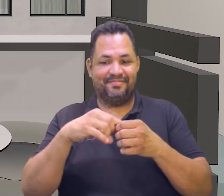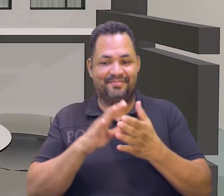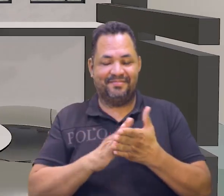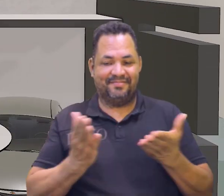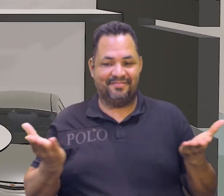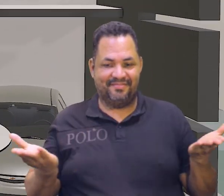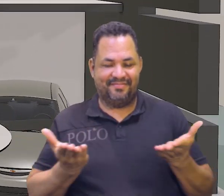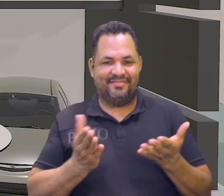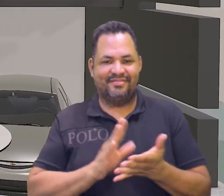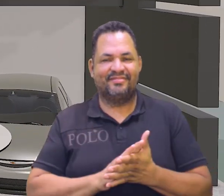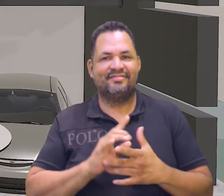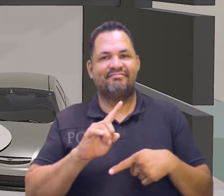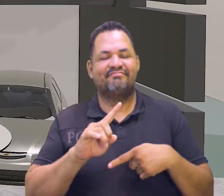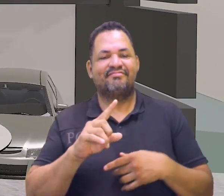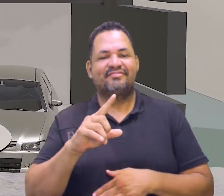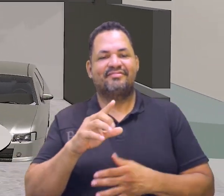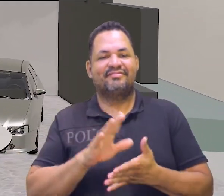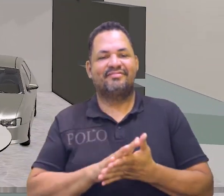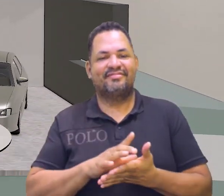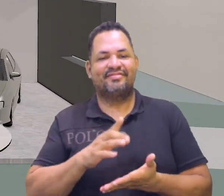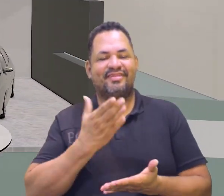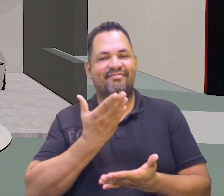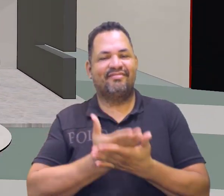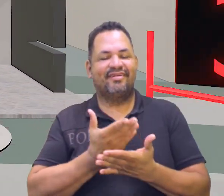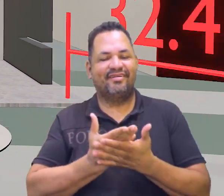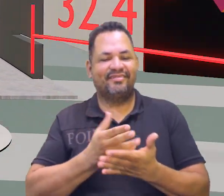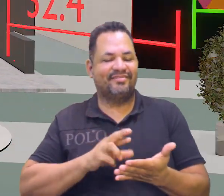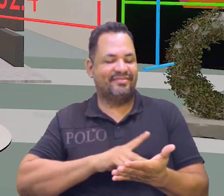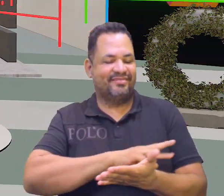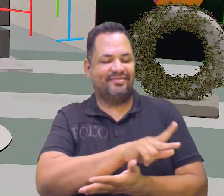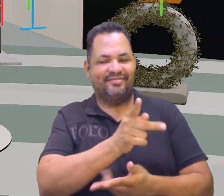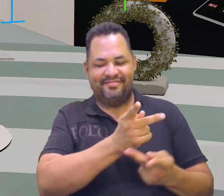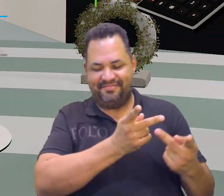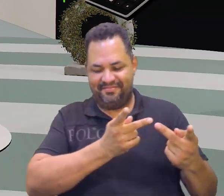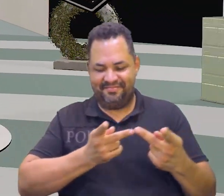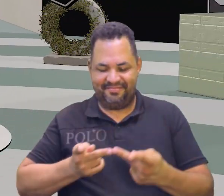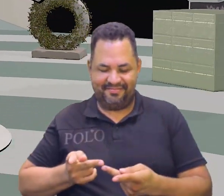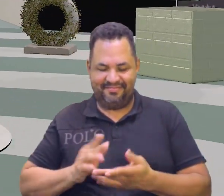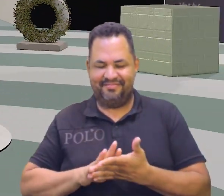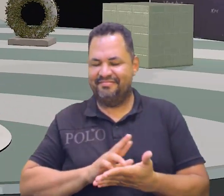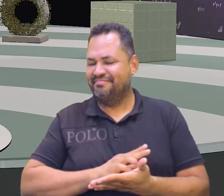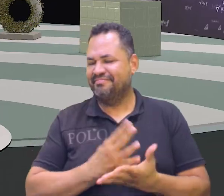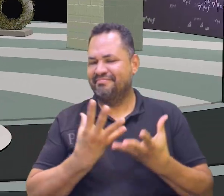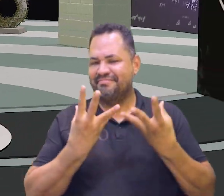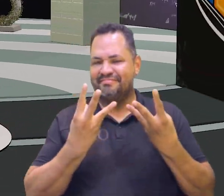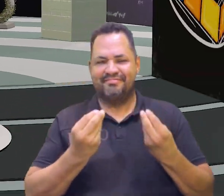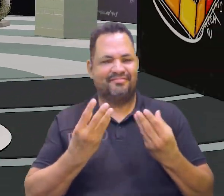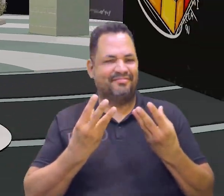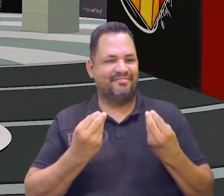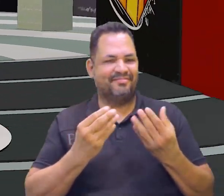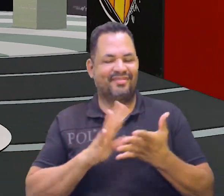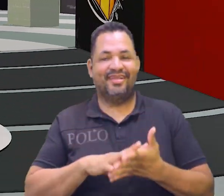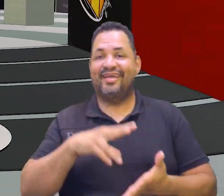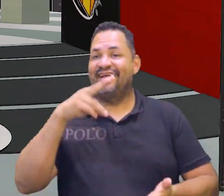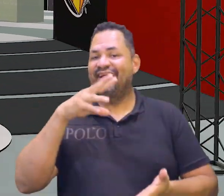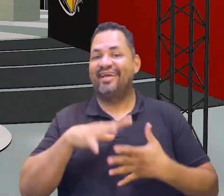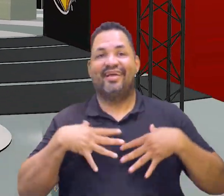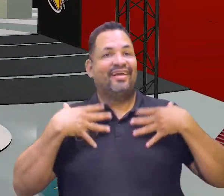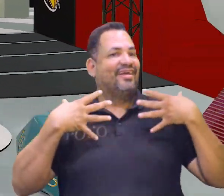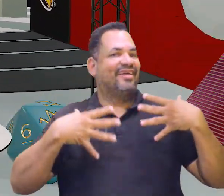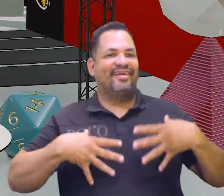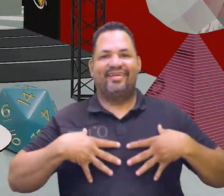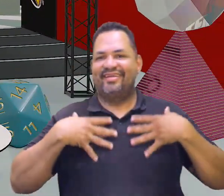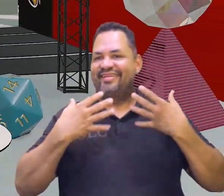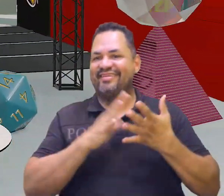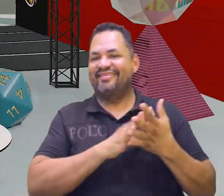por aqui, depois de uma aula recheada de coisas boas, uma aula que tivemos visita, né, professor Maurício? Sim, muitas visitas. Verdade, uma alegria receber os